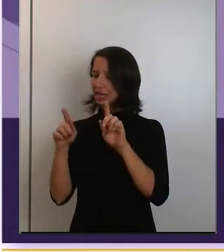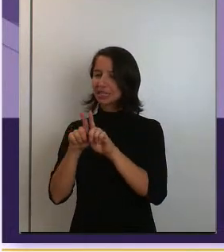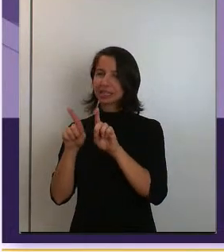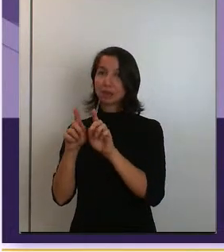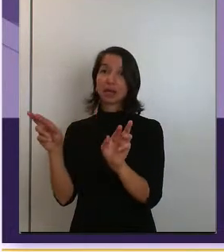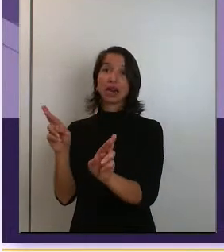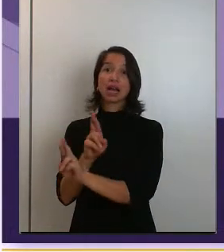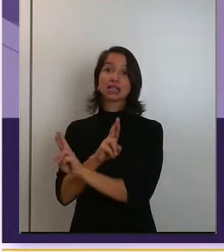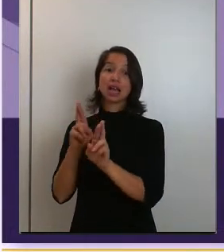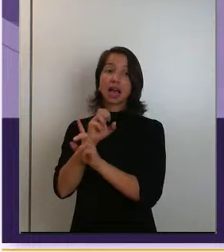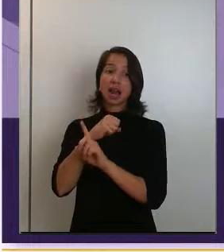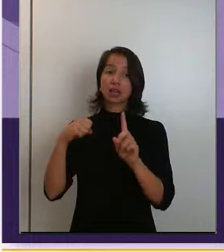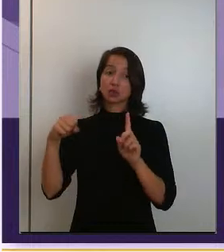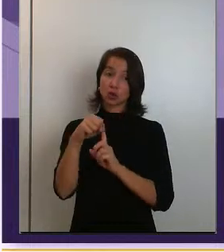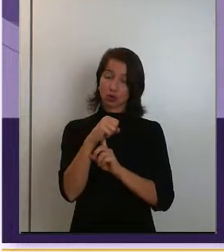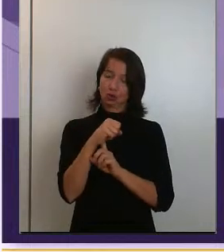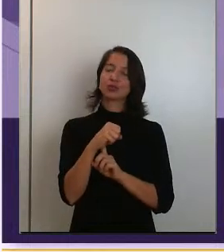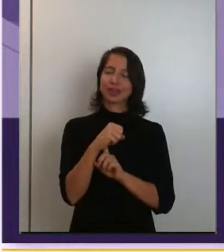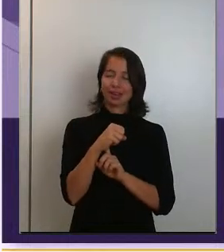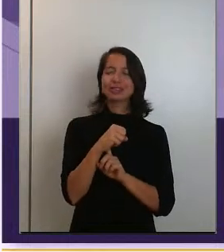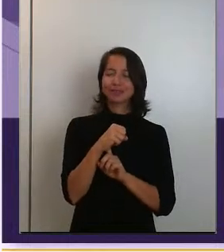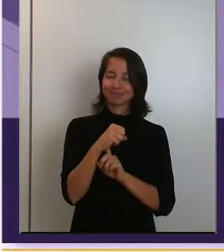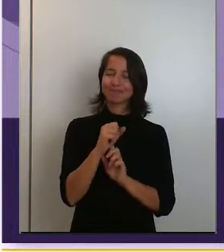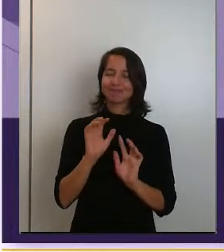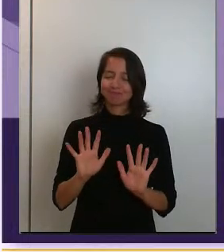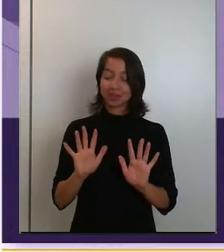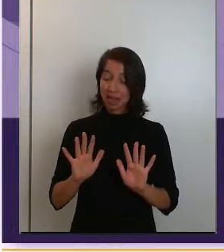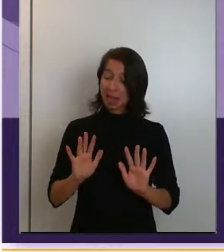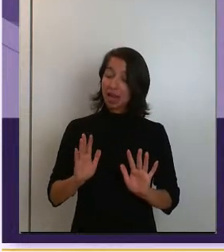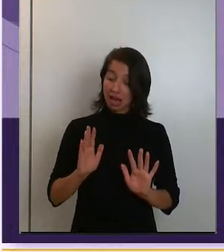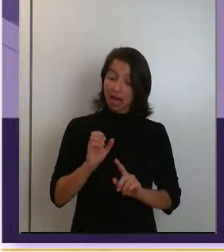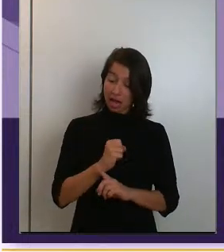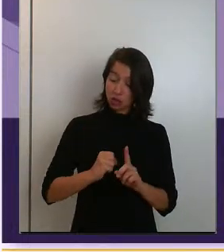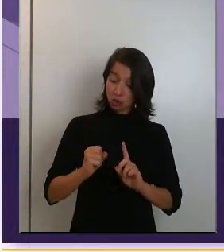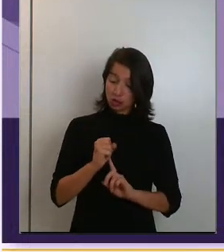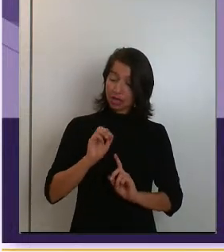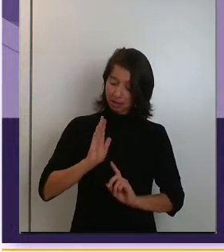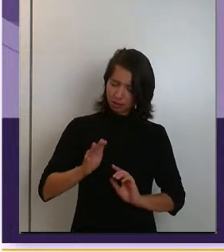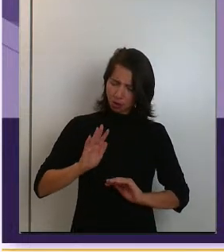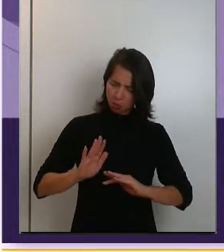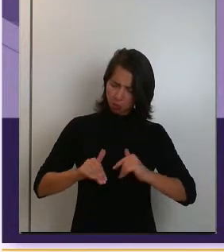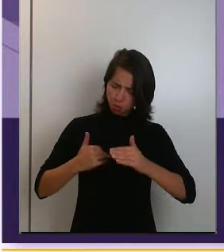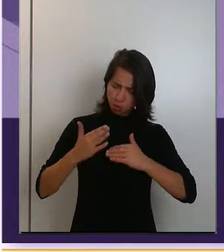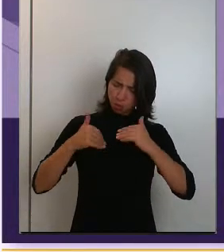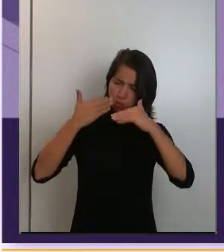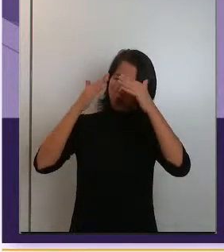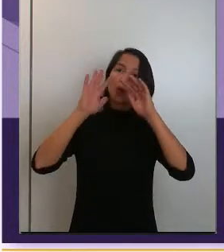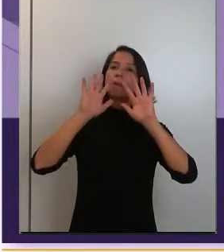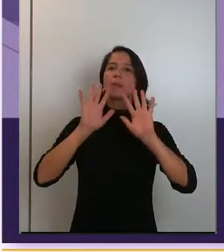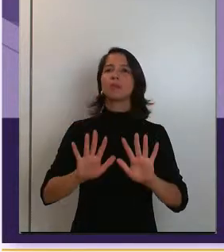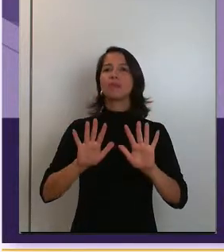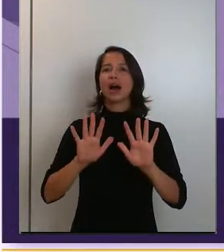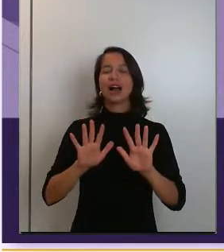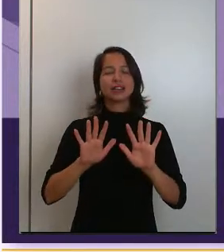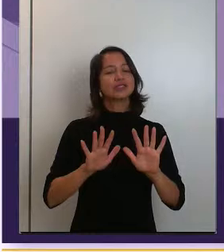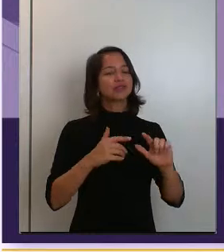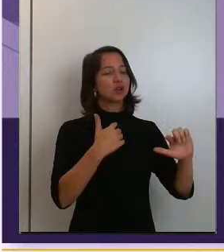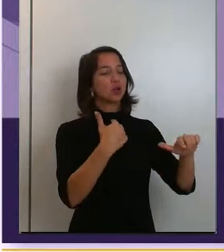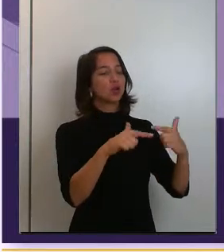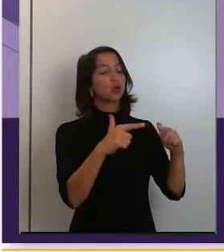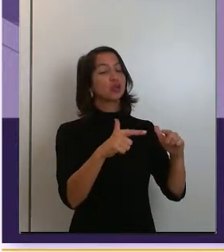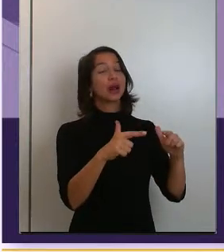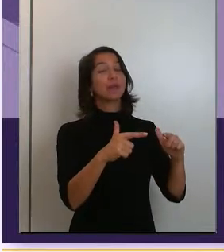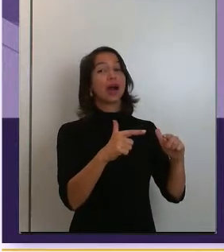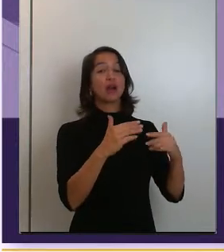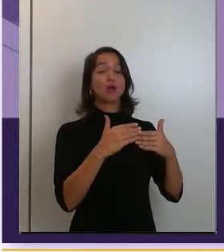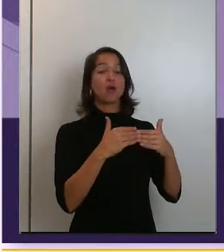quê? Por mais que a gente tenha evoluído muito como sociedade, o fato é que o trabalho produtivo fora de casa ainda é